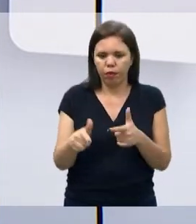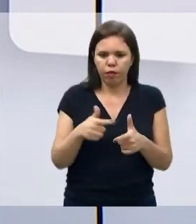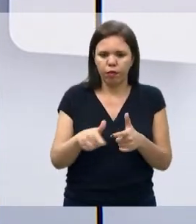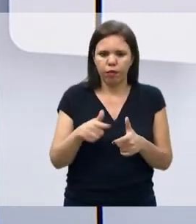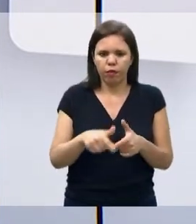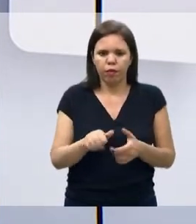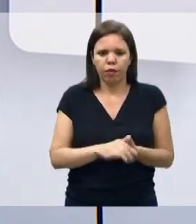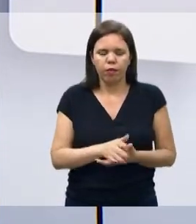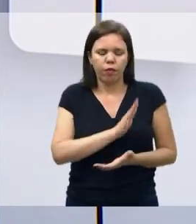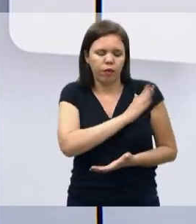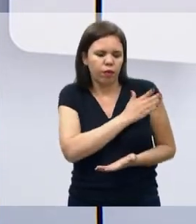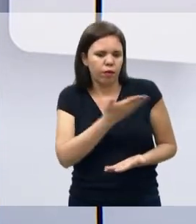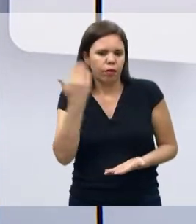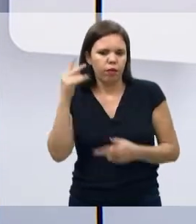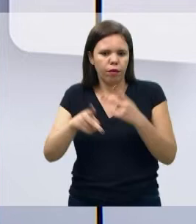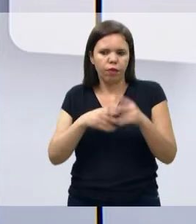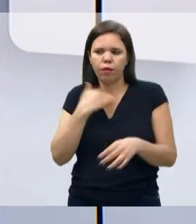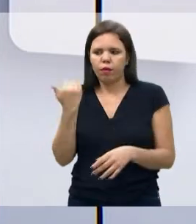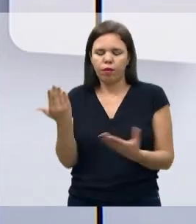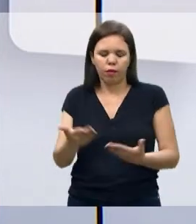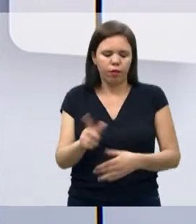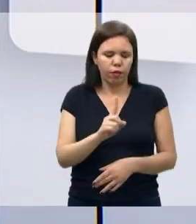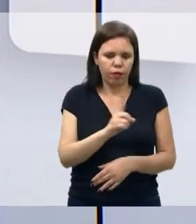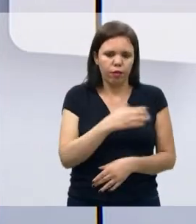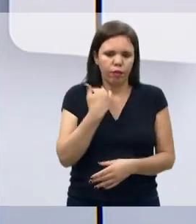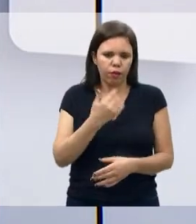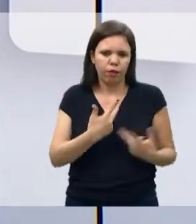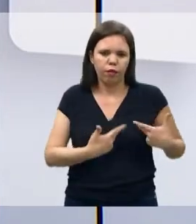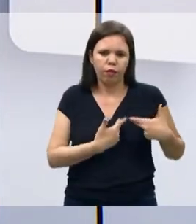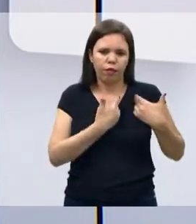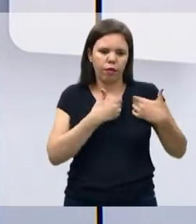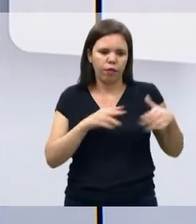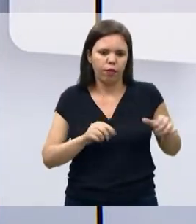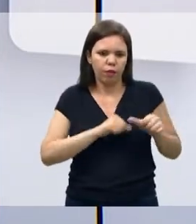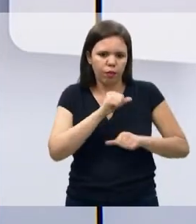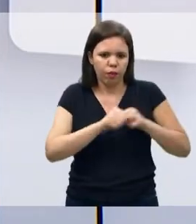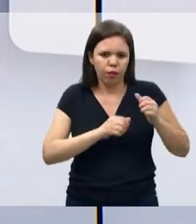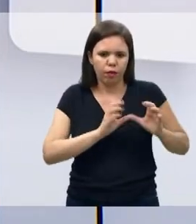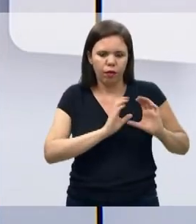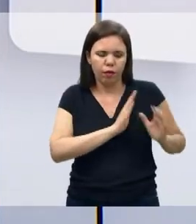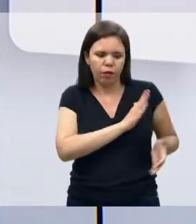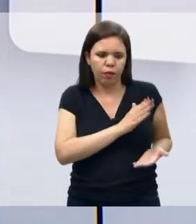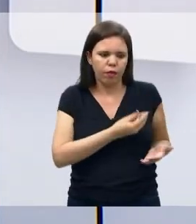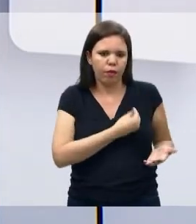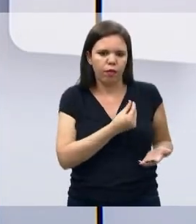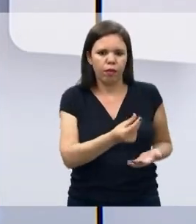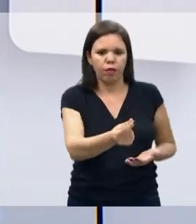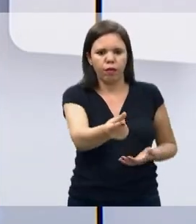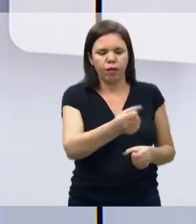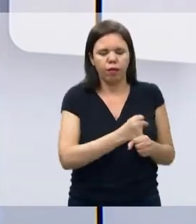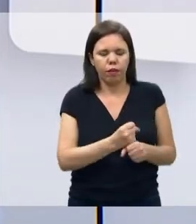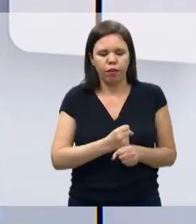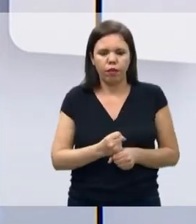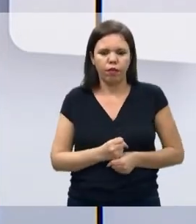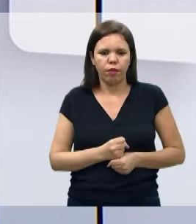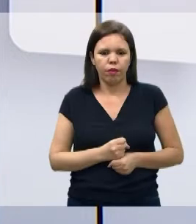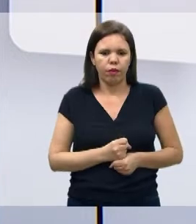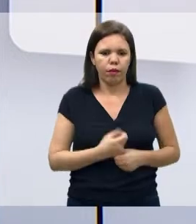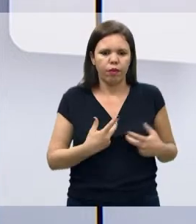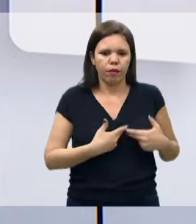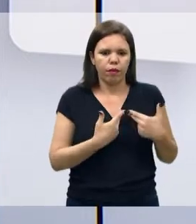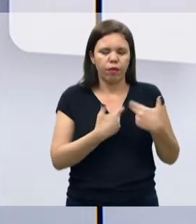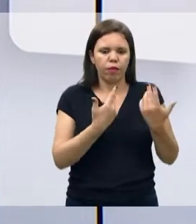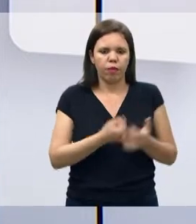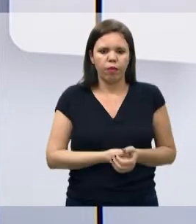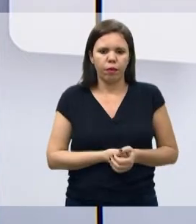problemas cardíacos, né? Cardiopatias. Hoje você opera, abre o peito, troca o coração, a pessoa vive mais vários anos,